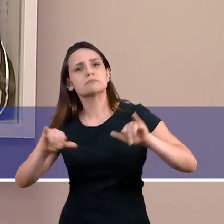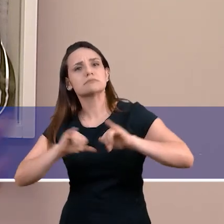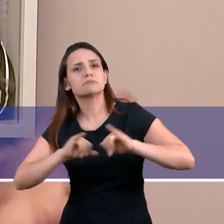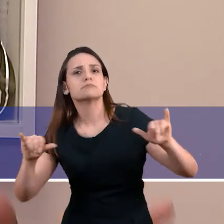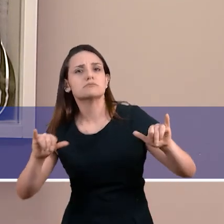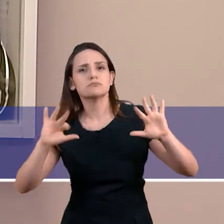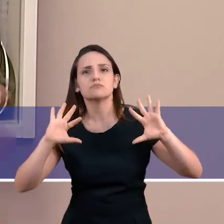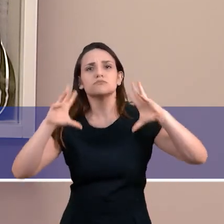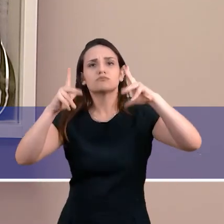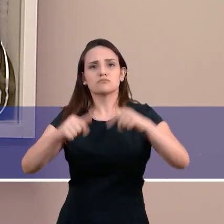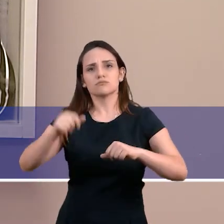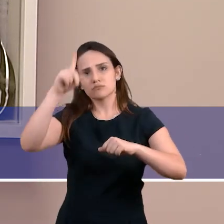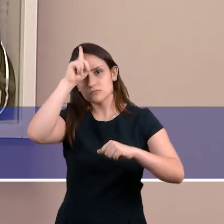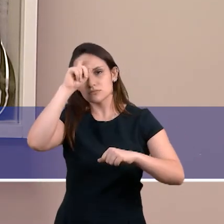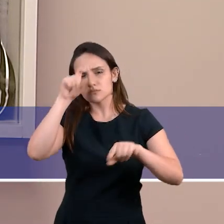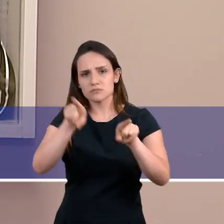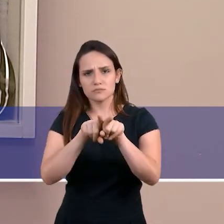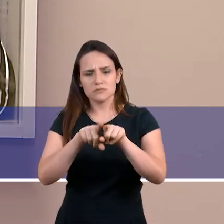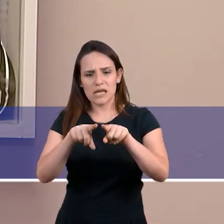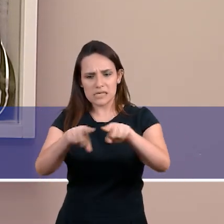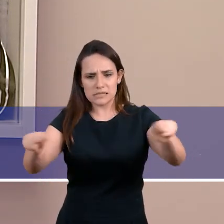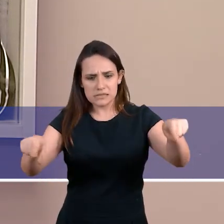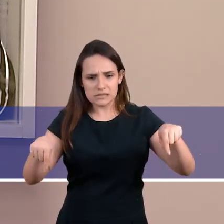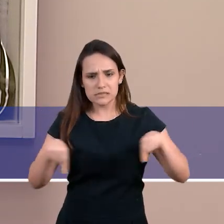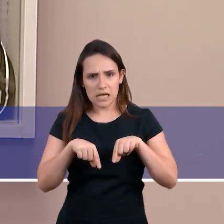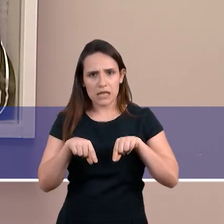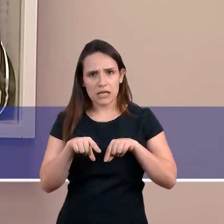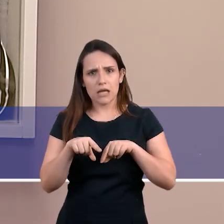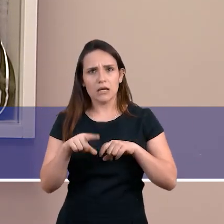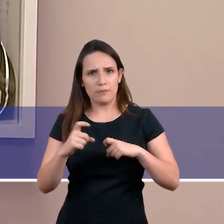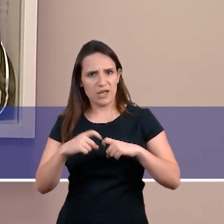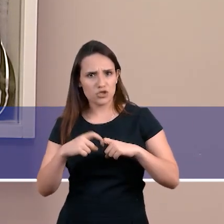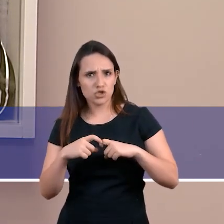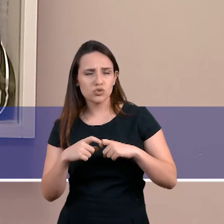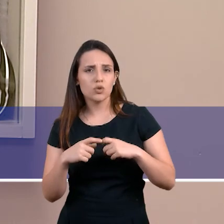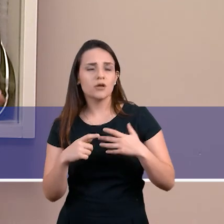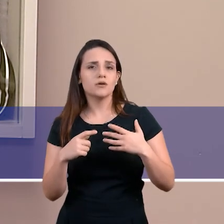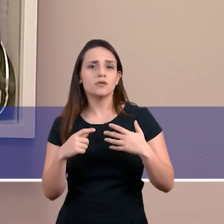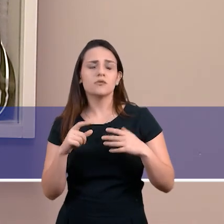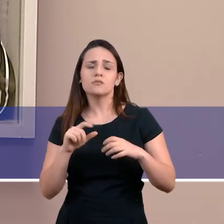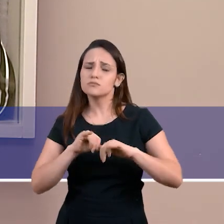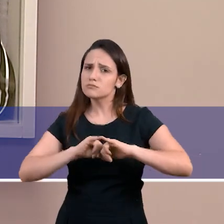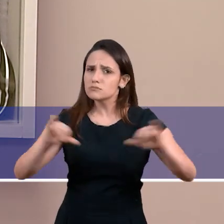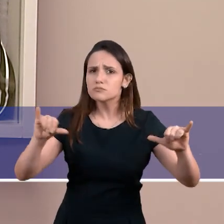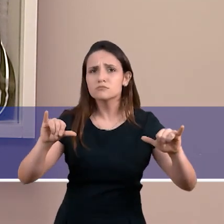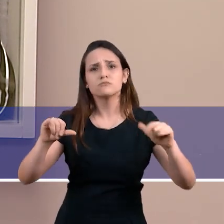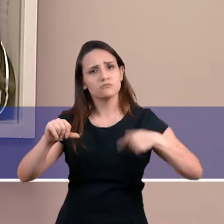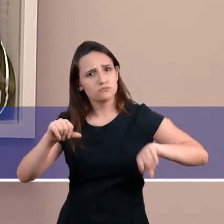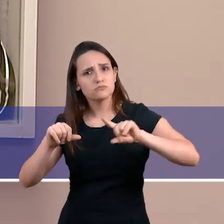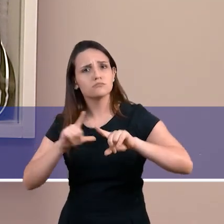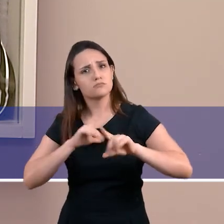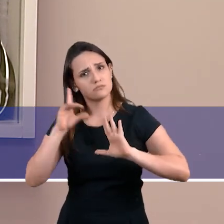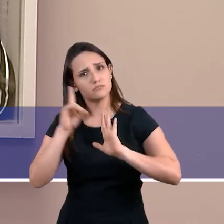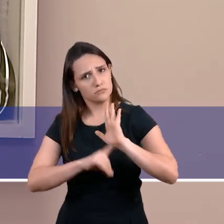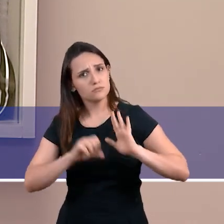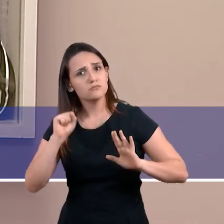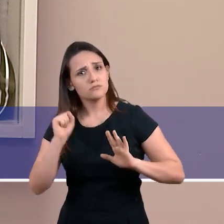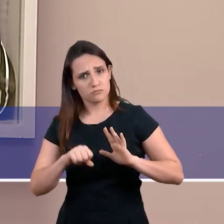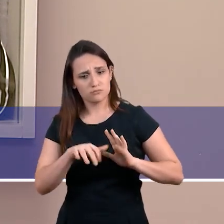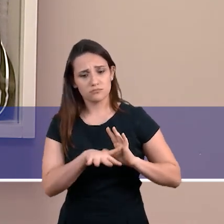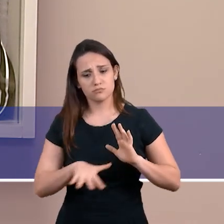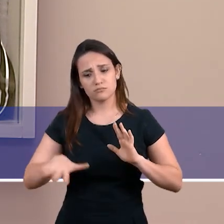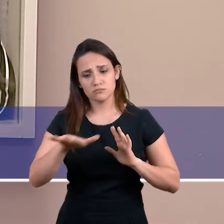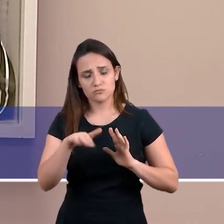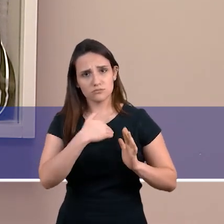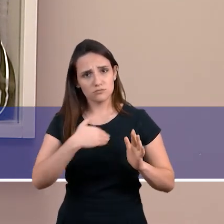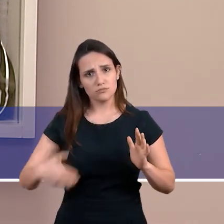publicidade nas clínicas e nos hospitais, levar ao conhecimento dessas pessoas que elas têm o direito de fazer a reconstrução da mama